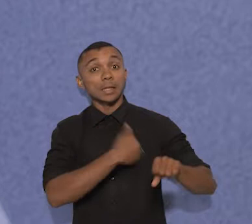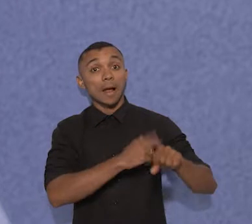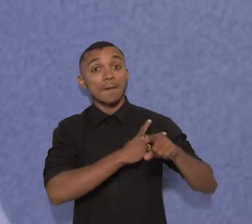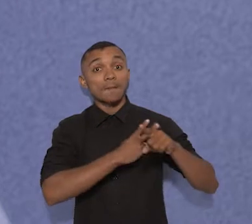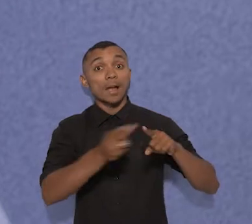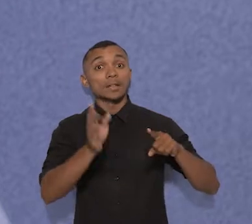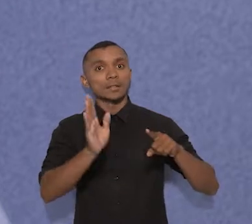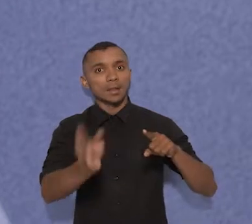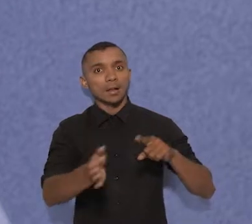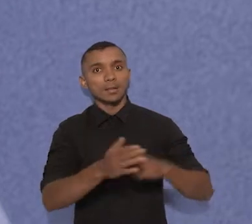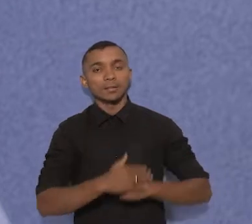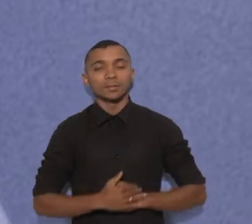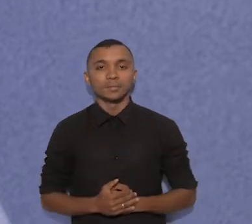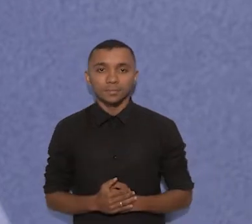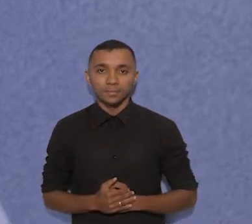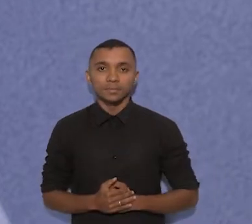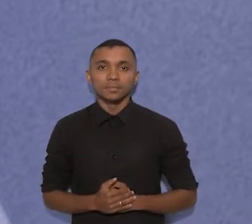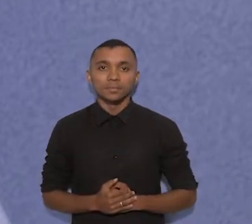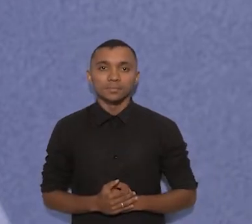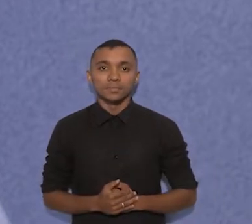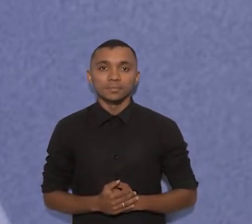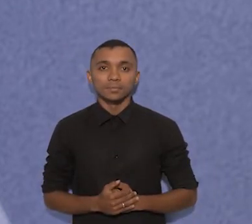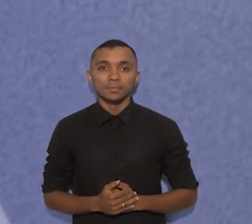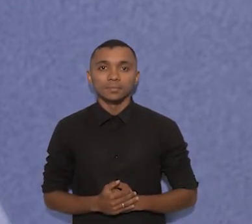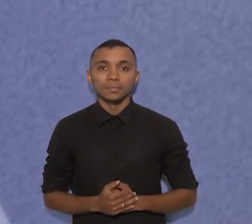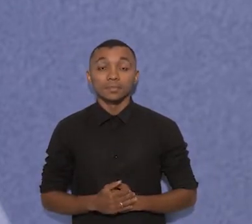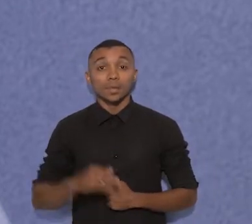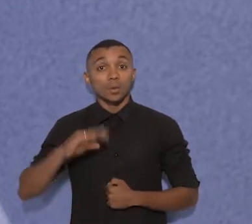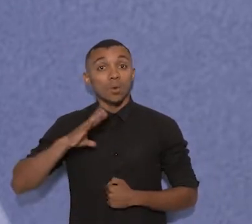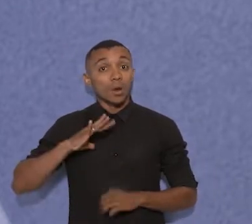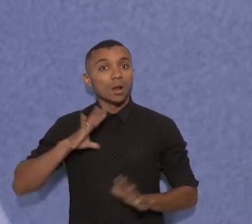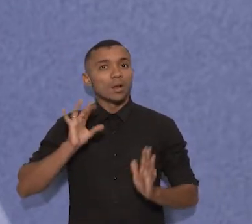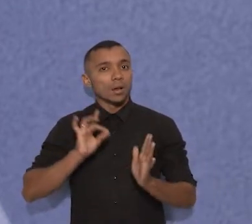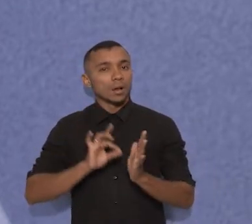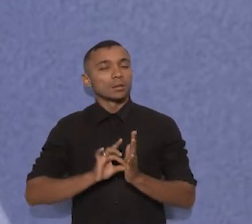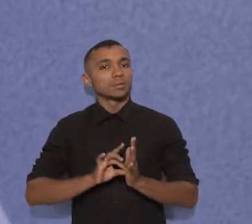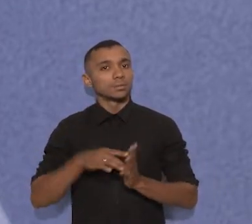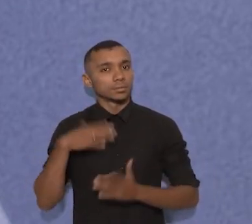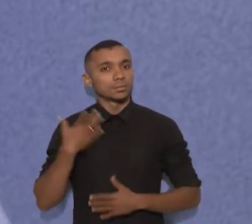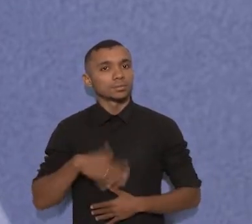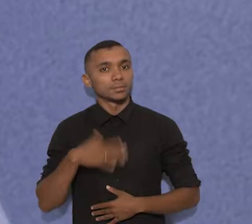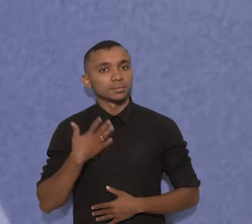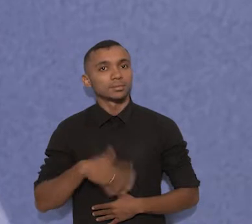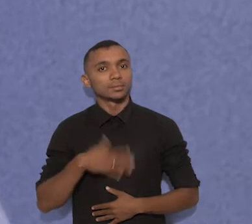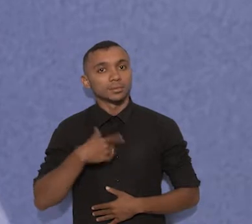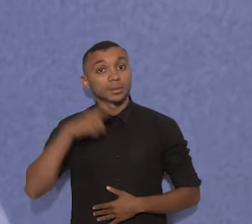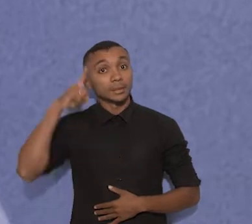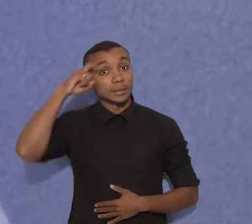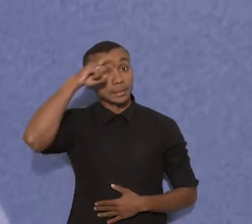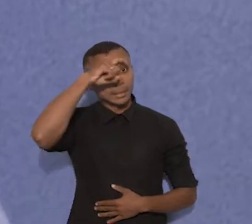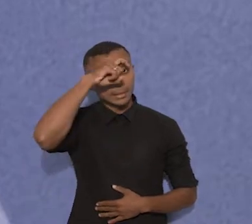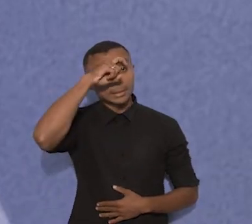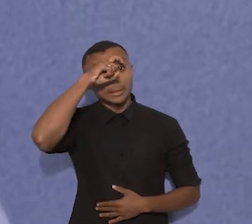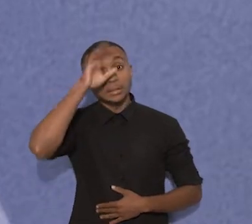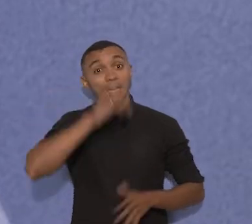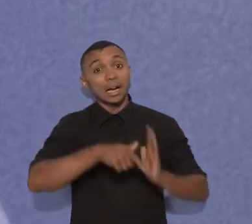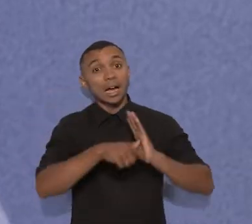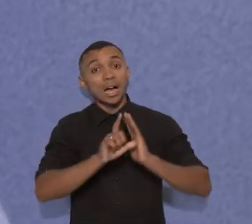Perfeito. Um detalhe muito importante é que o Corinthians foi massacrado pelo Ceará. O gol que o Corinthians fez, que foi um